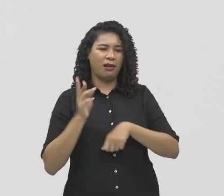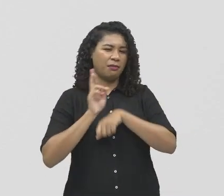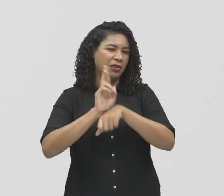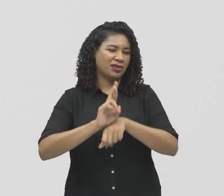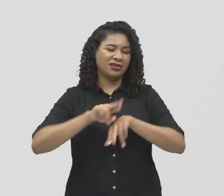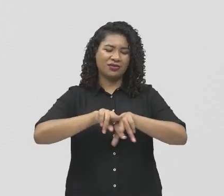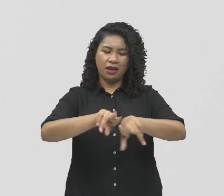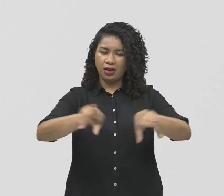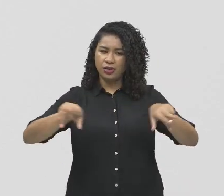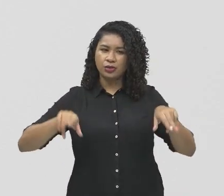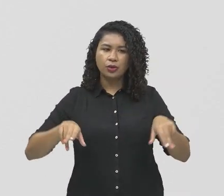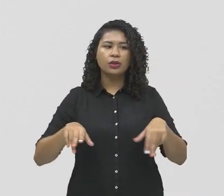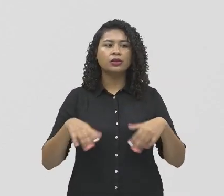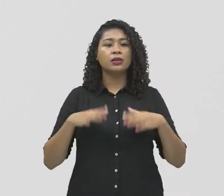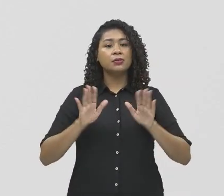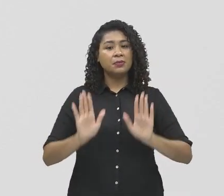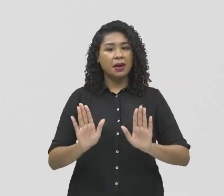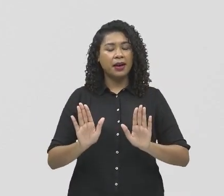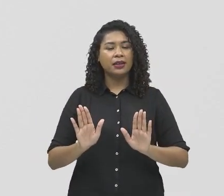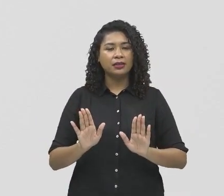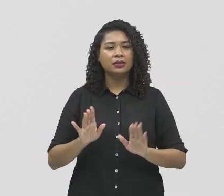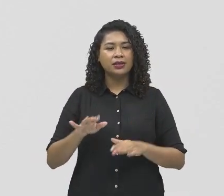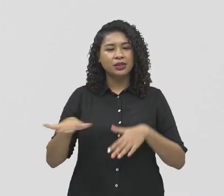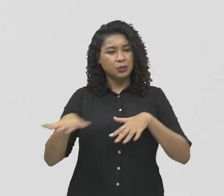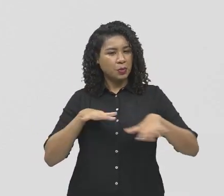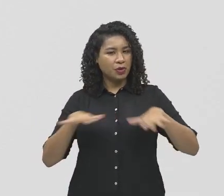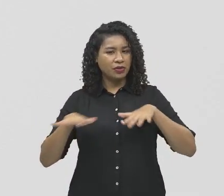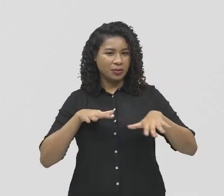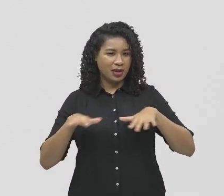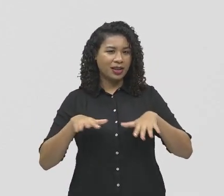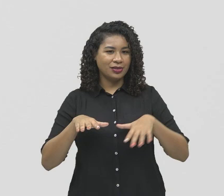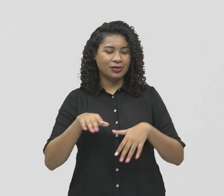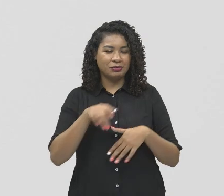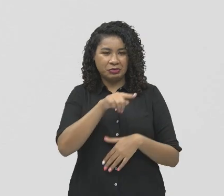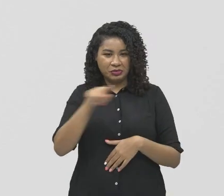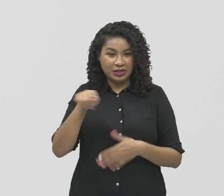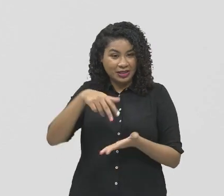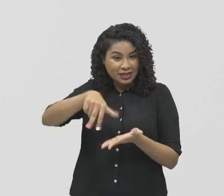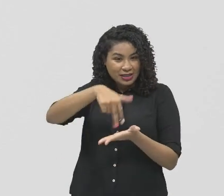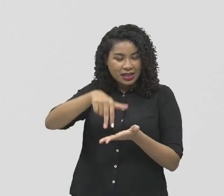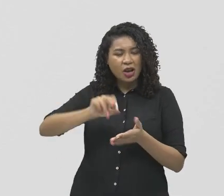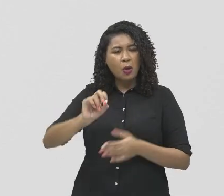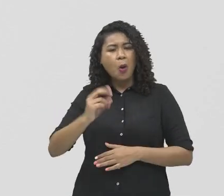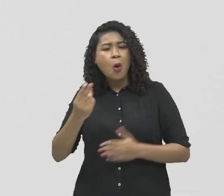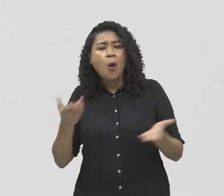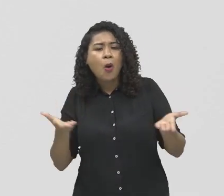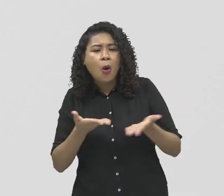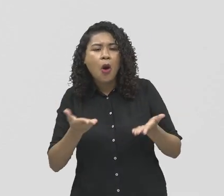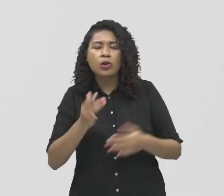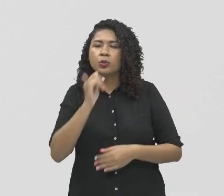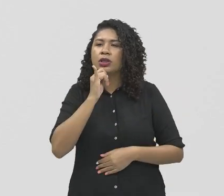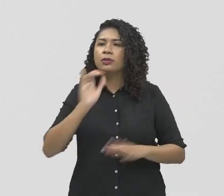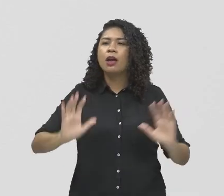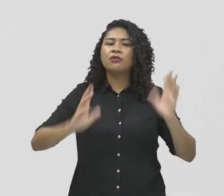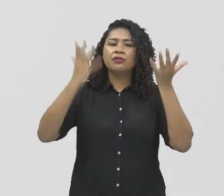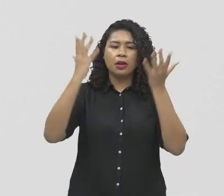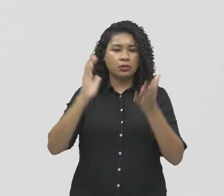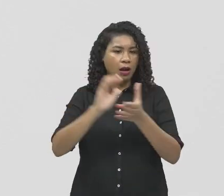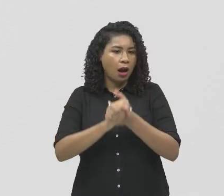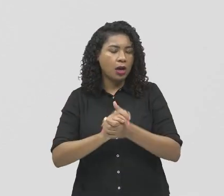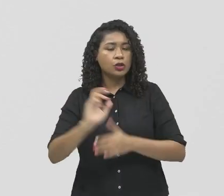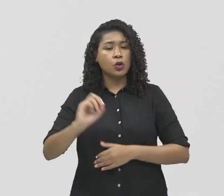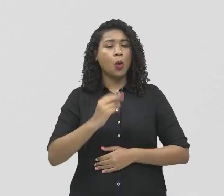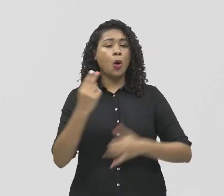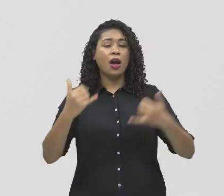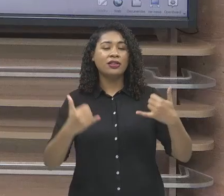Então, através desses movimentos, se vocês dançaram, ou até hoje em dia, por exemplo, nos casamentos, nos aniversários de